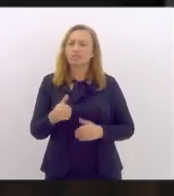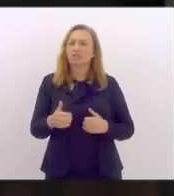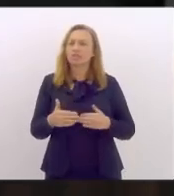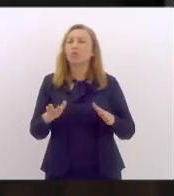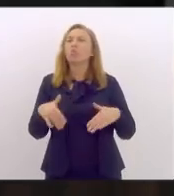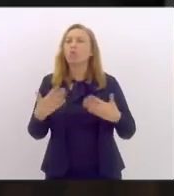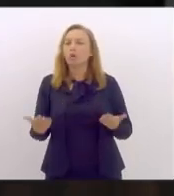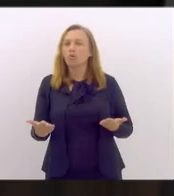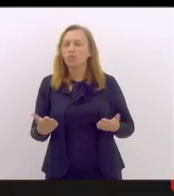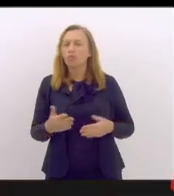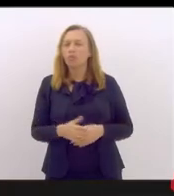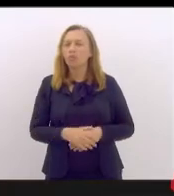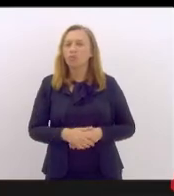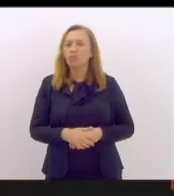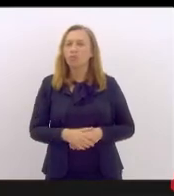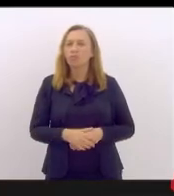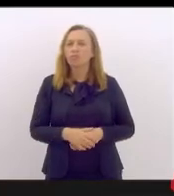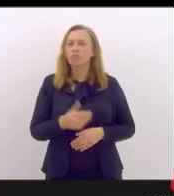PR